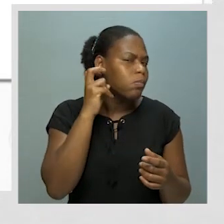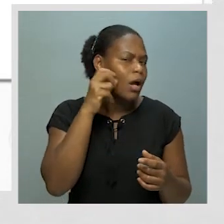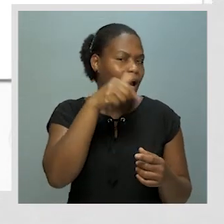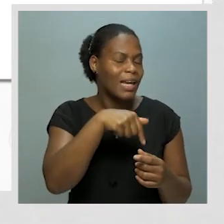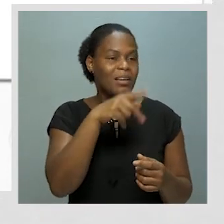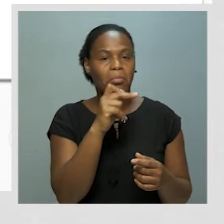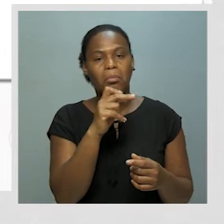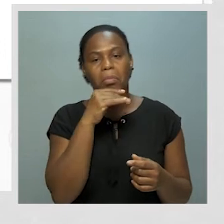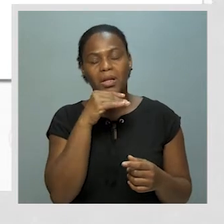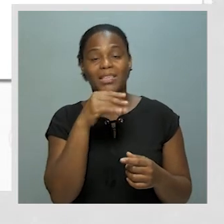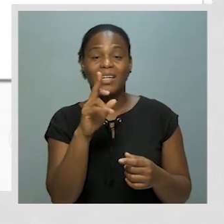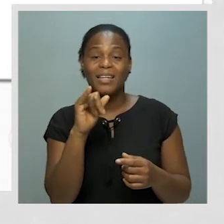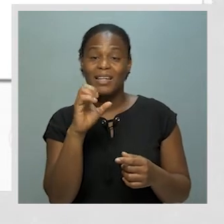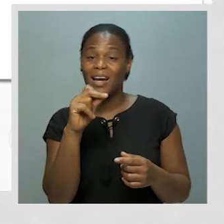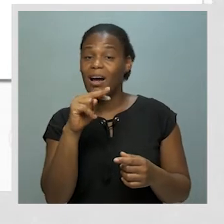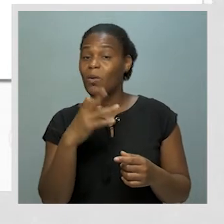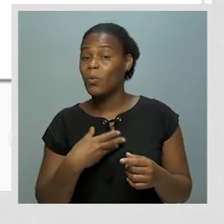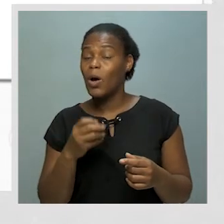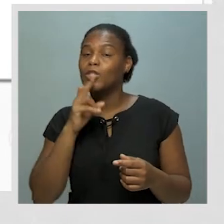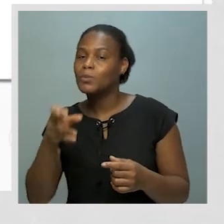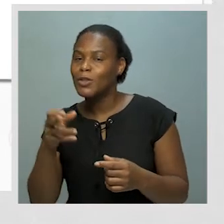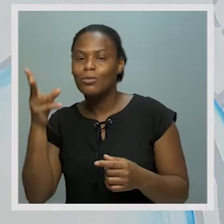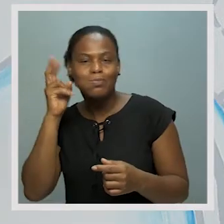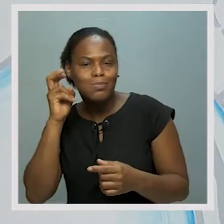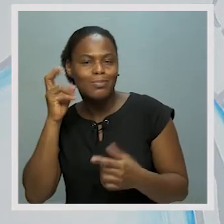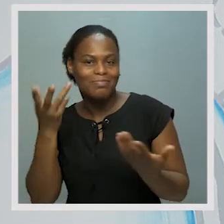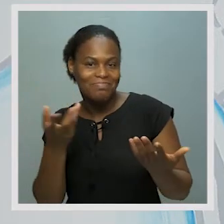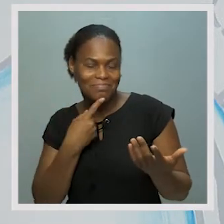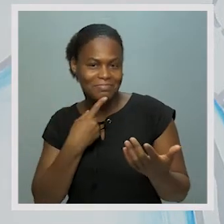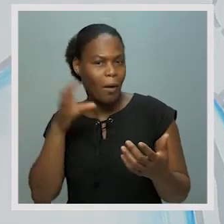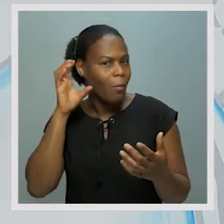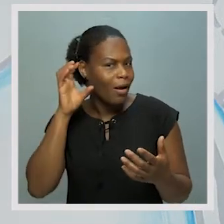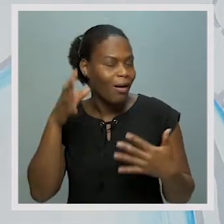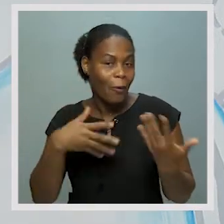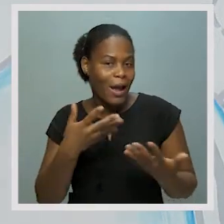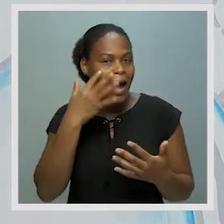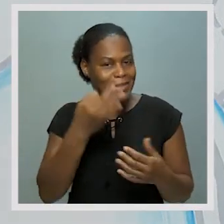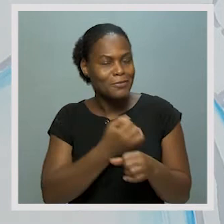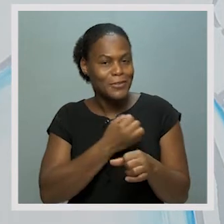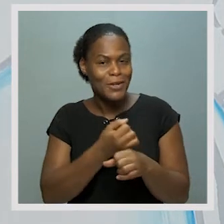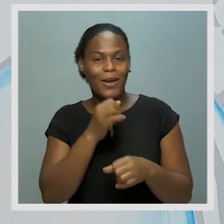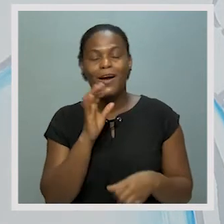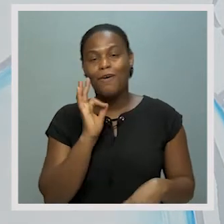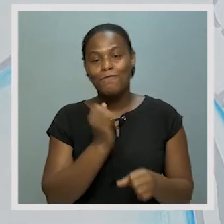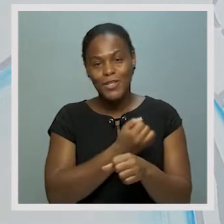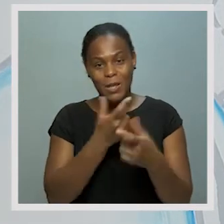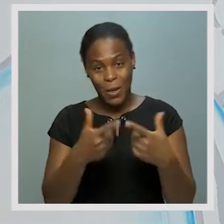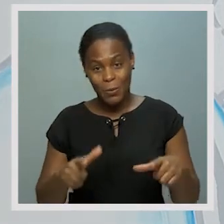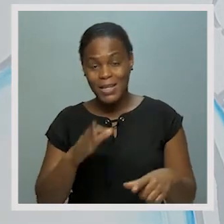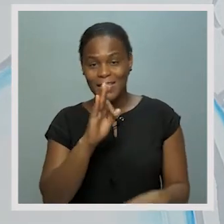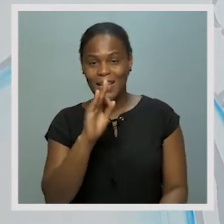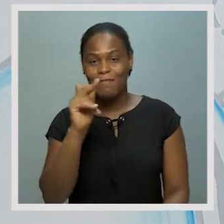o agente Ricardo respondendo, escuto. É assim que funciona, então, esta função de